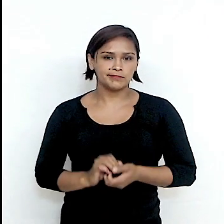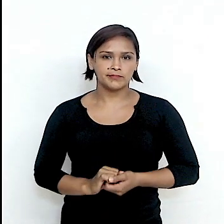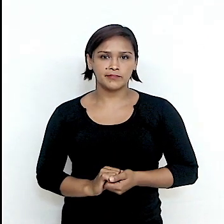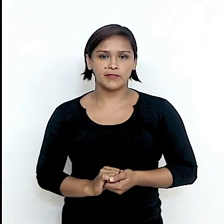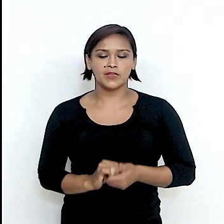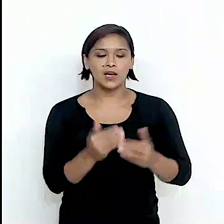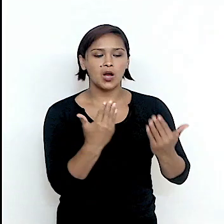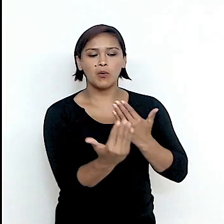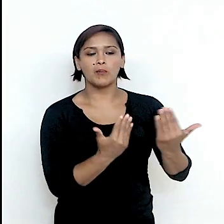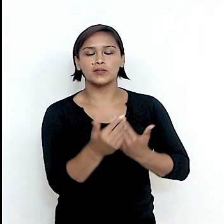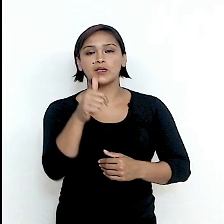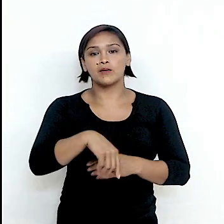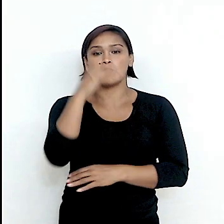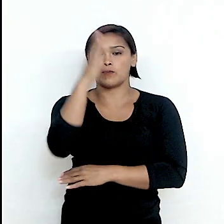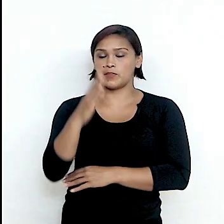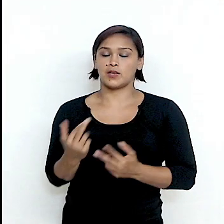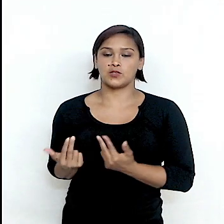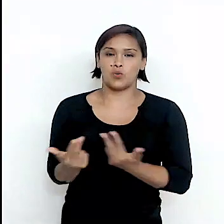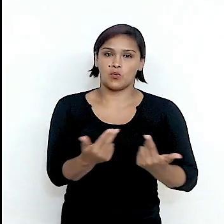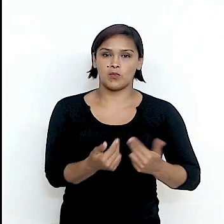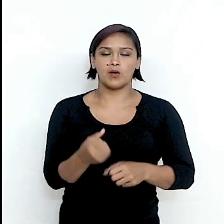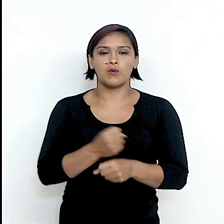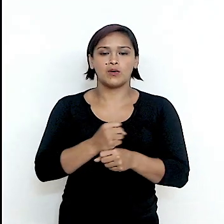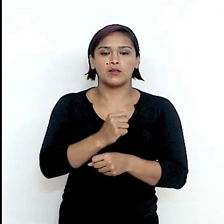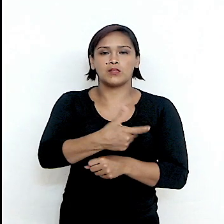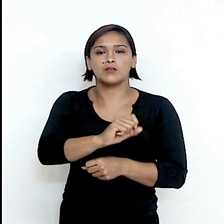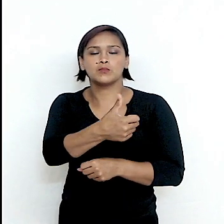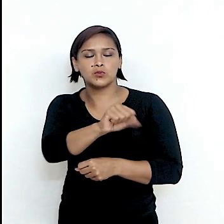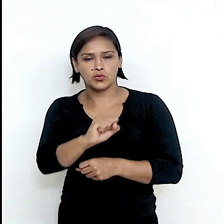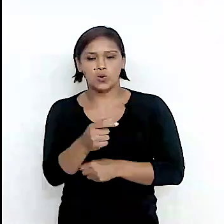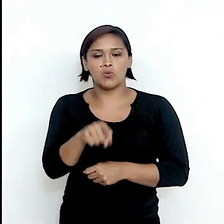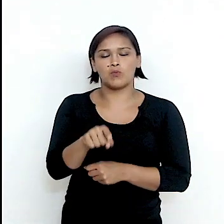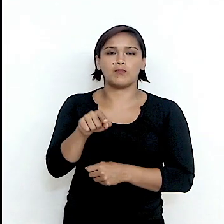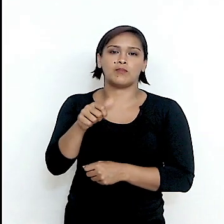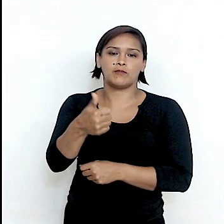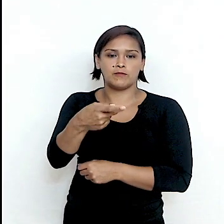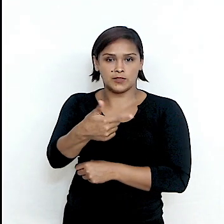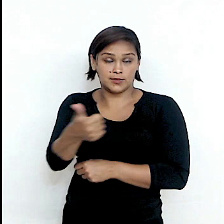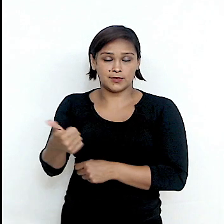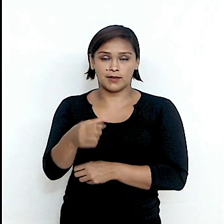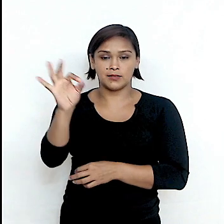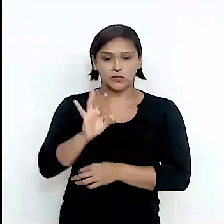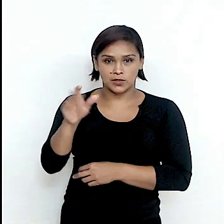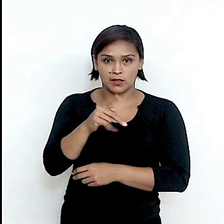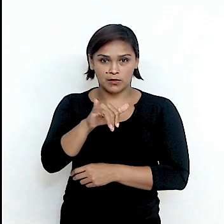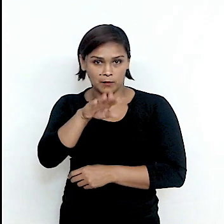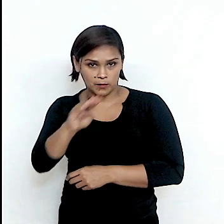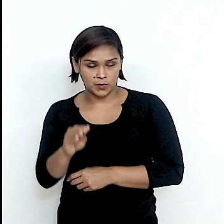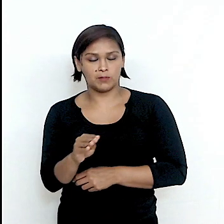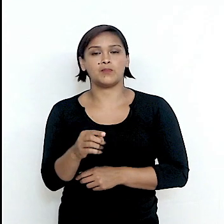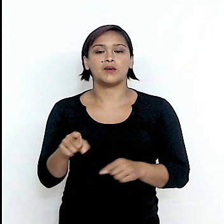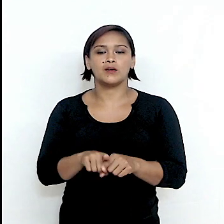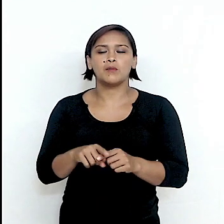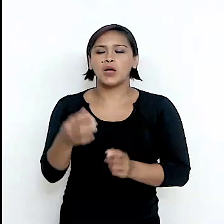comparativamente o Brasil nesse mesmo período ano de 2018 investir 1.26 por cento de seu filho e perder é o